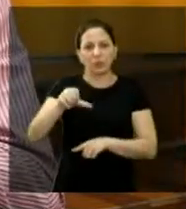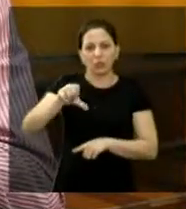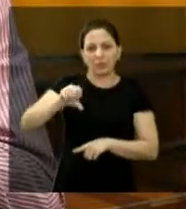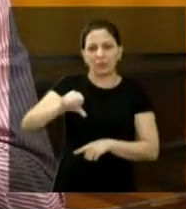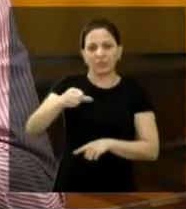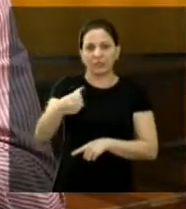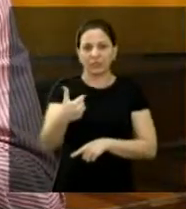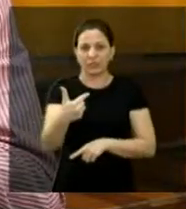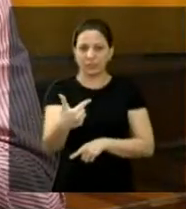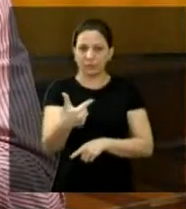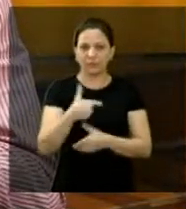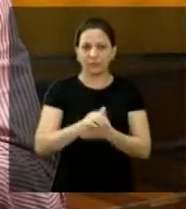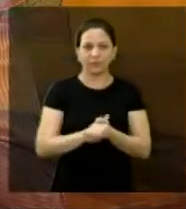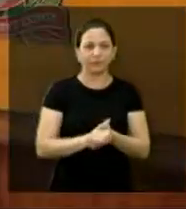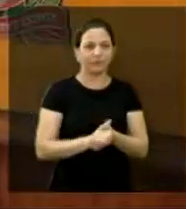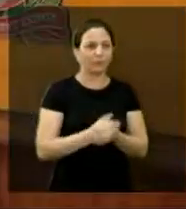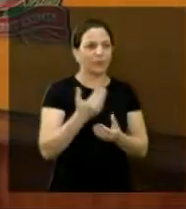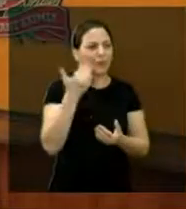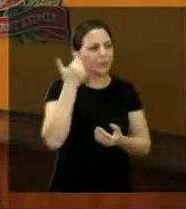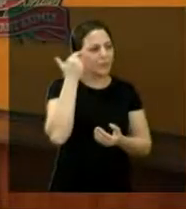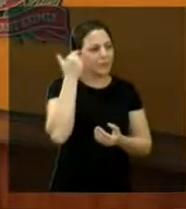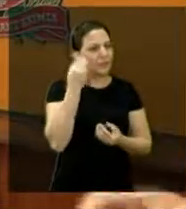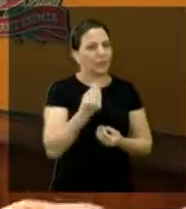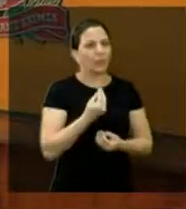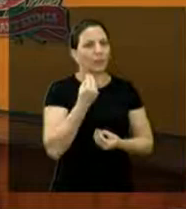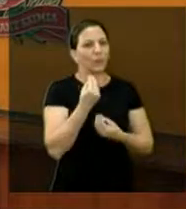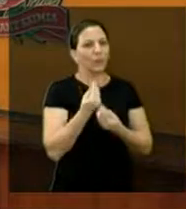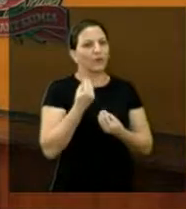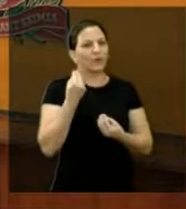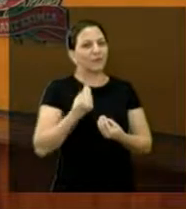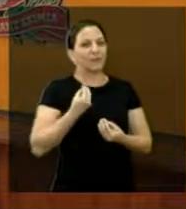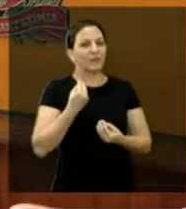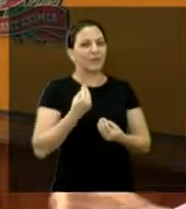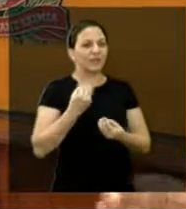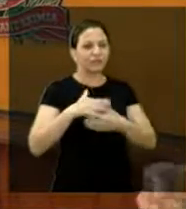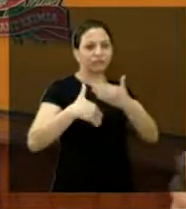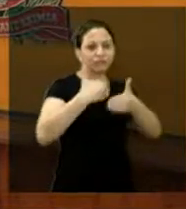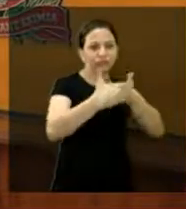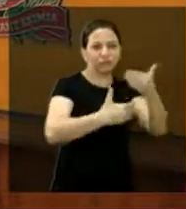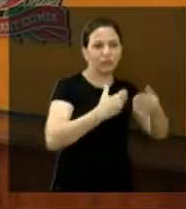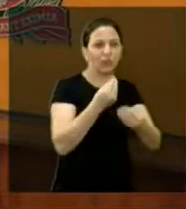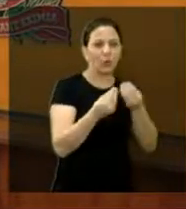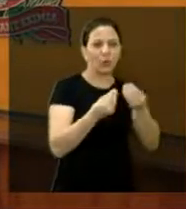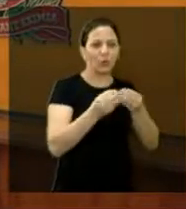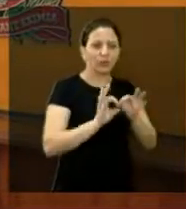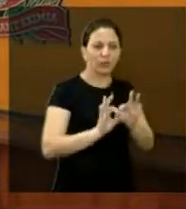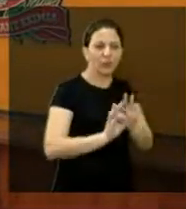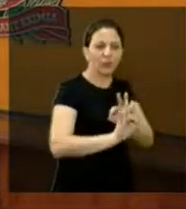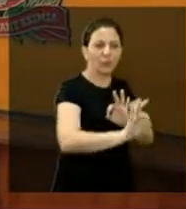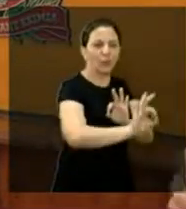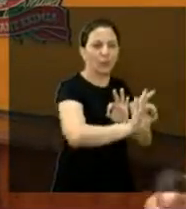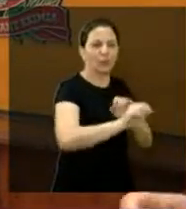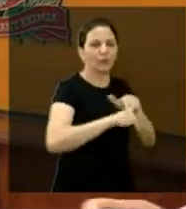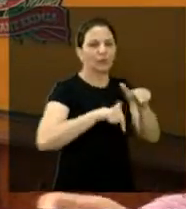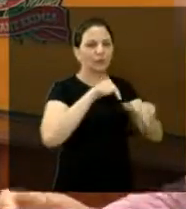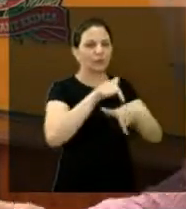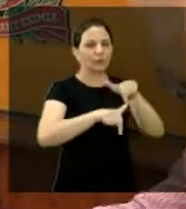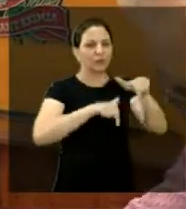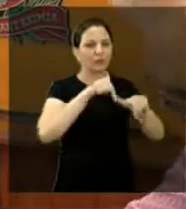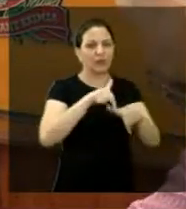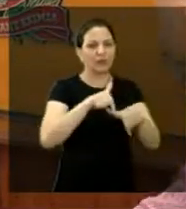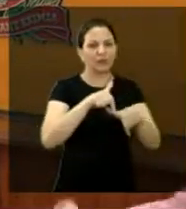ter uma vida tão meteórica, primeiro no começo, né? E tão longa, trabalhando